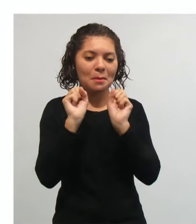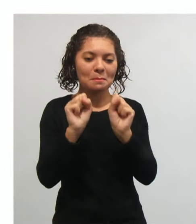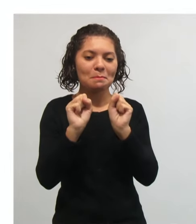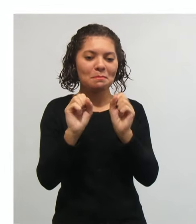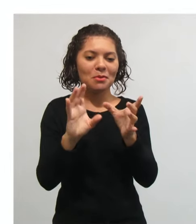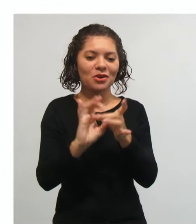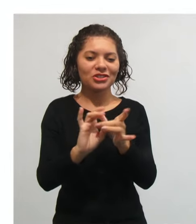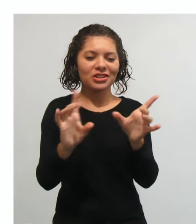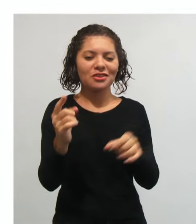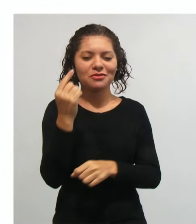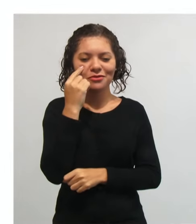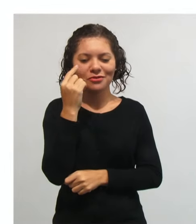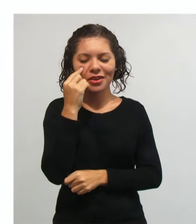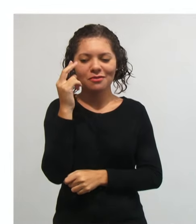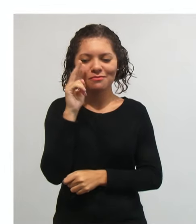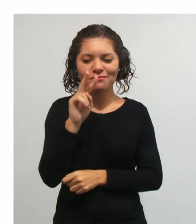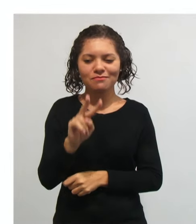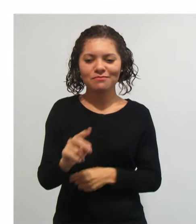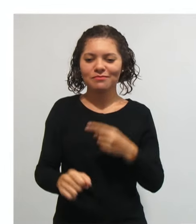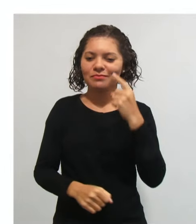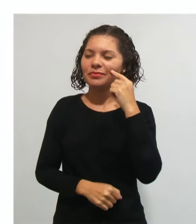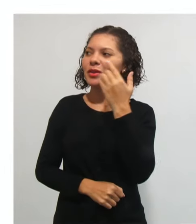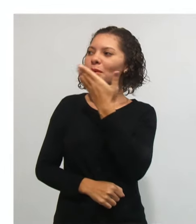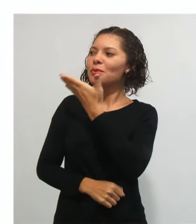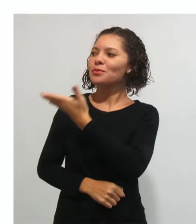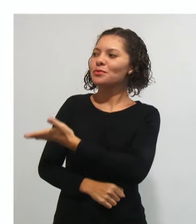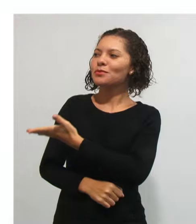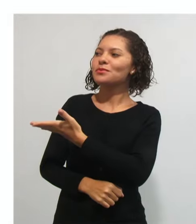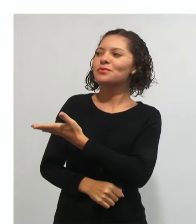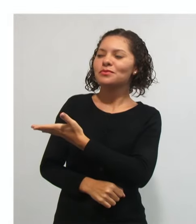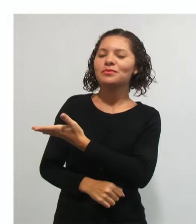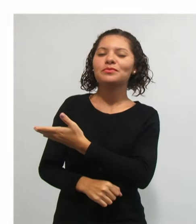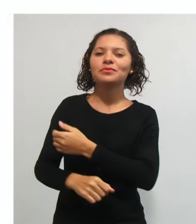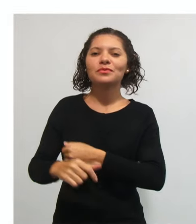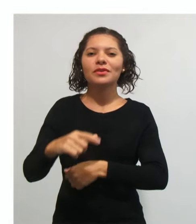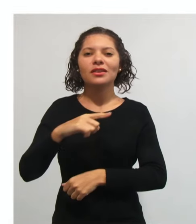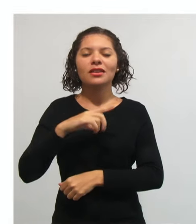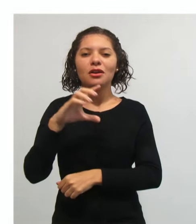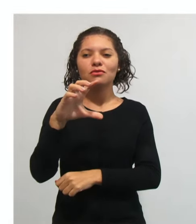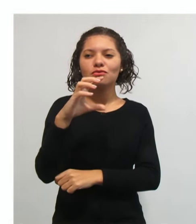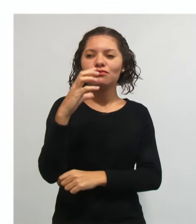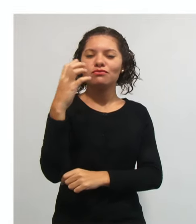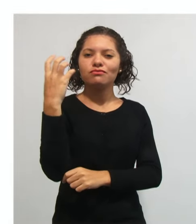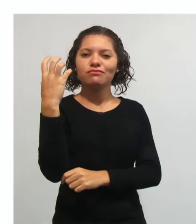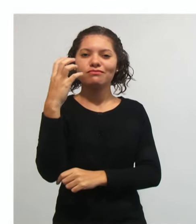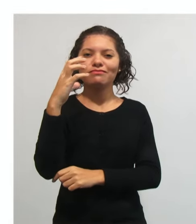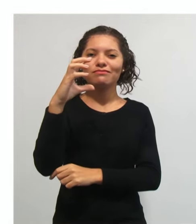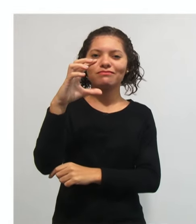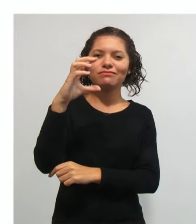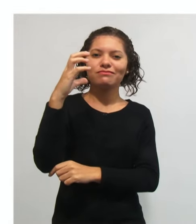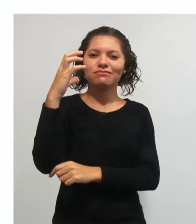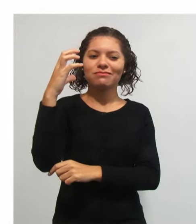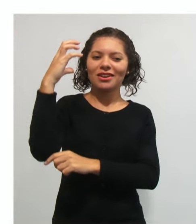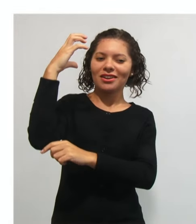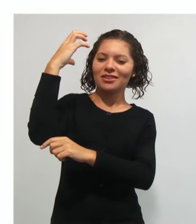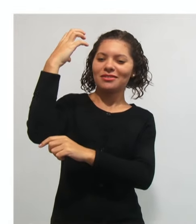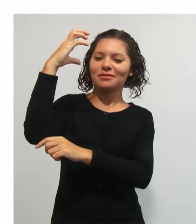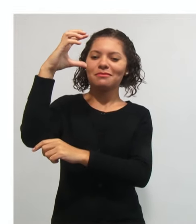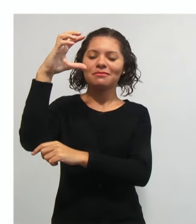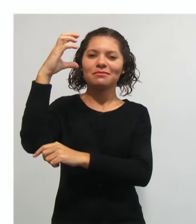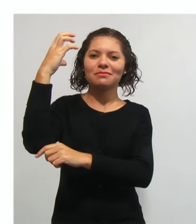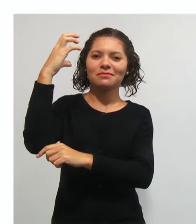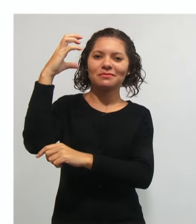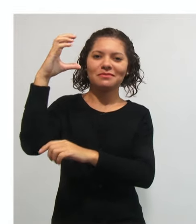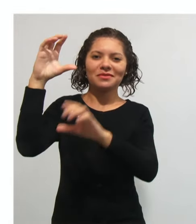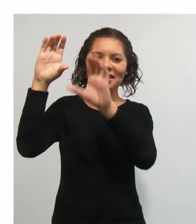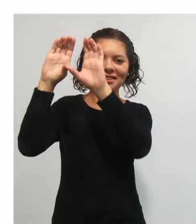observar essas imagens olha só que aqui a gente tem o ventilador né preso aí com fitas fitas isolantes no